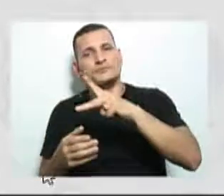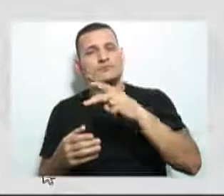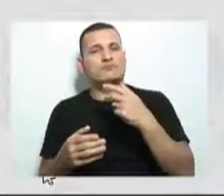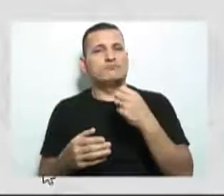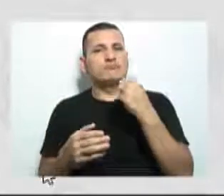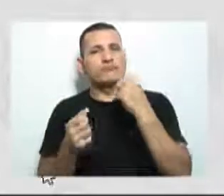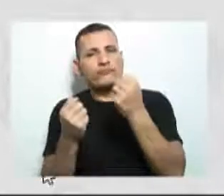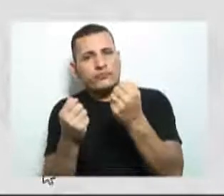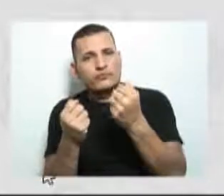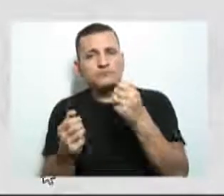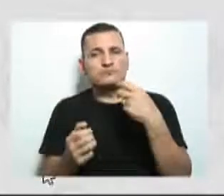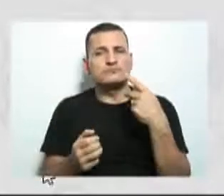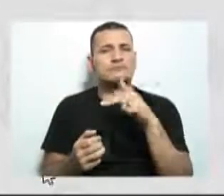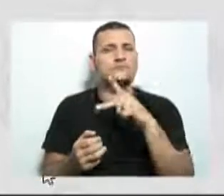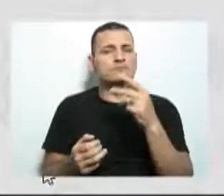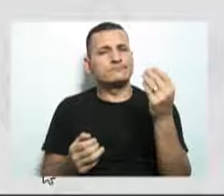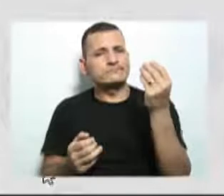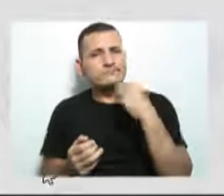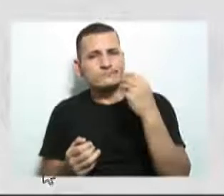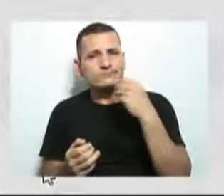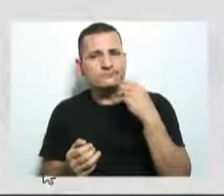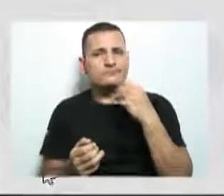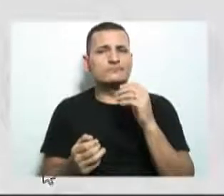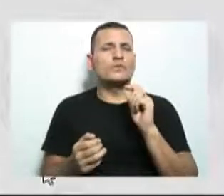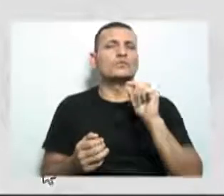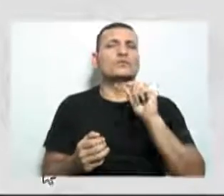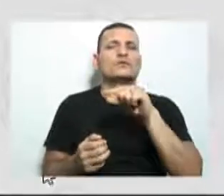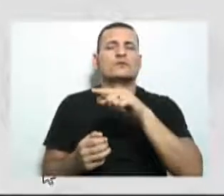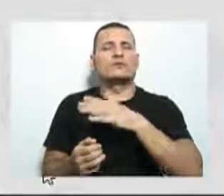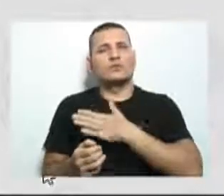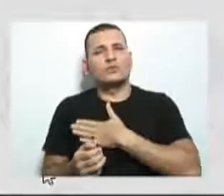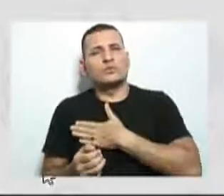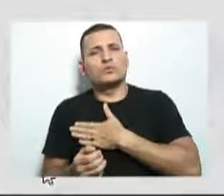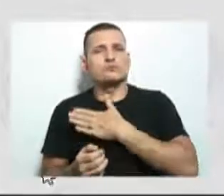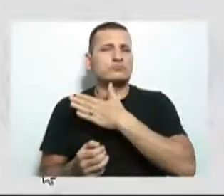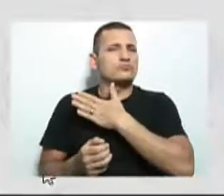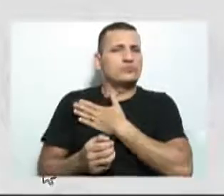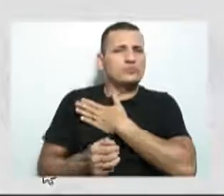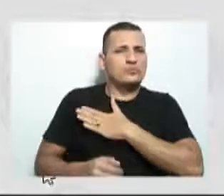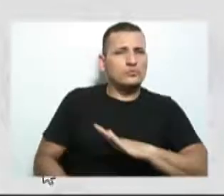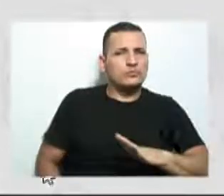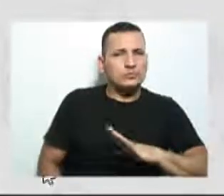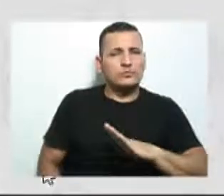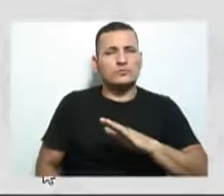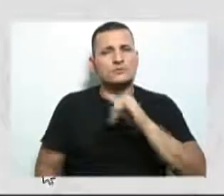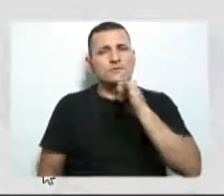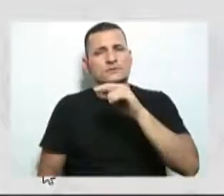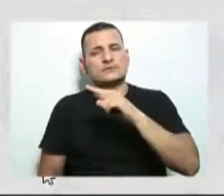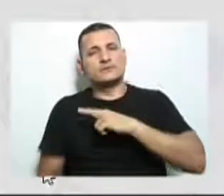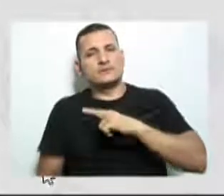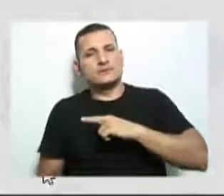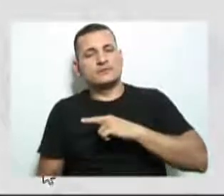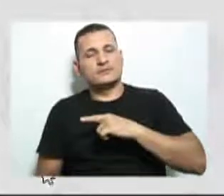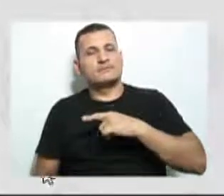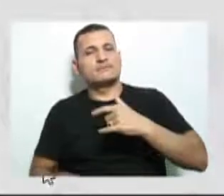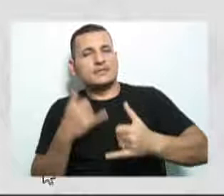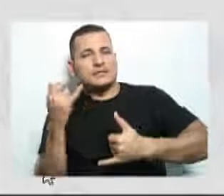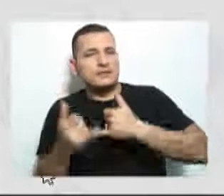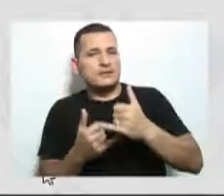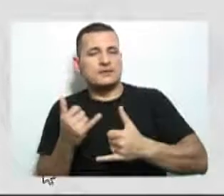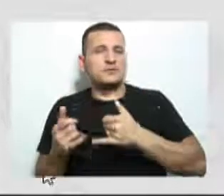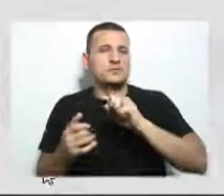fortes, seus pontos fracos, o que eles gostam, o que não gosta, se é extrovertido ou se não